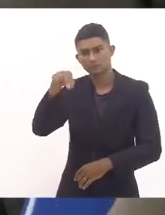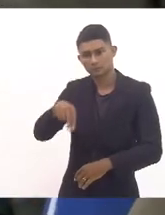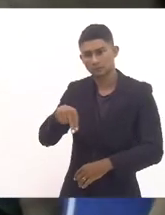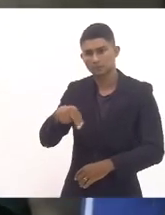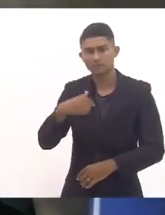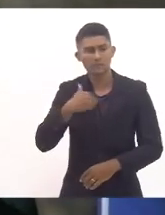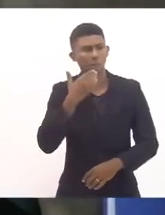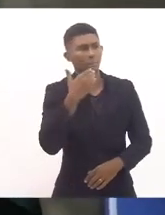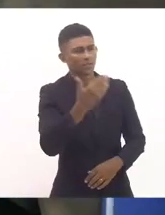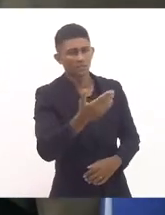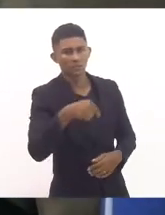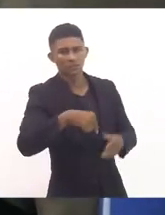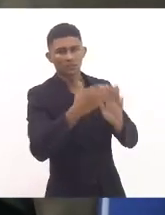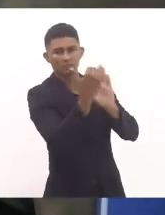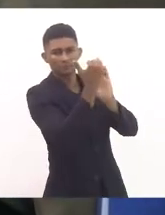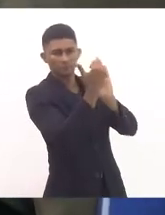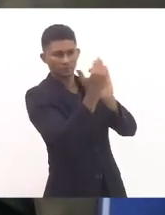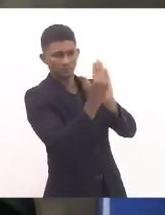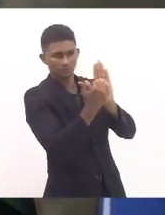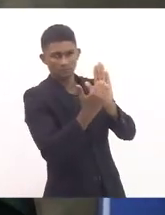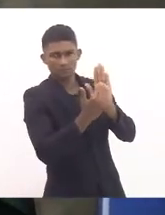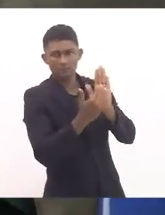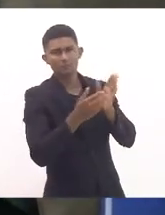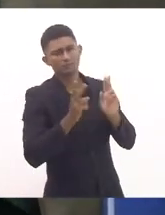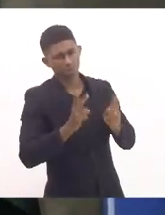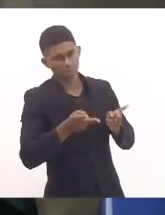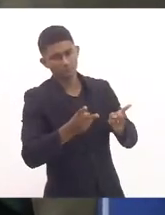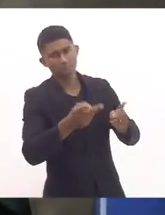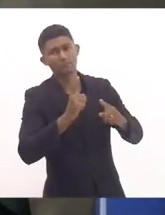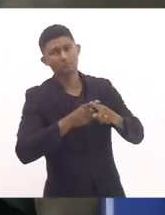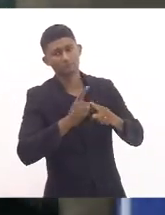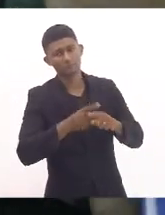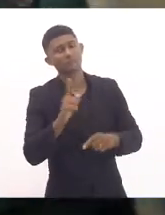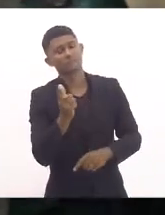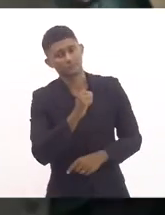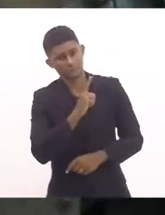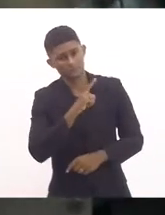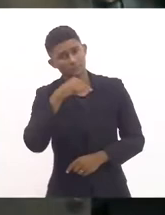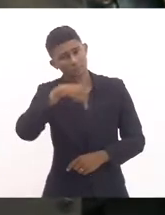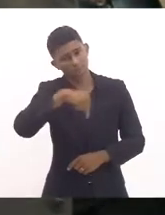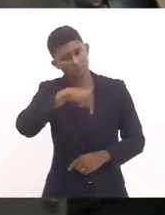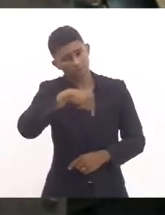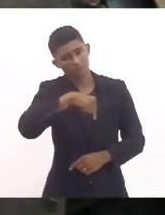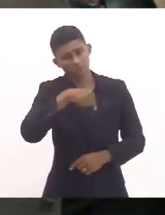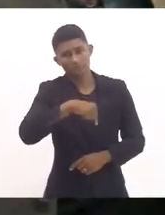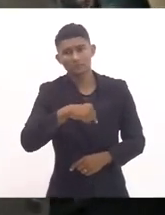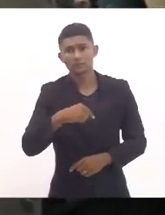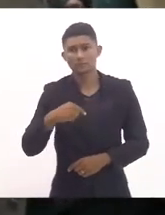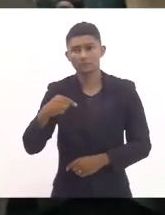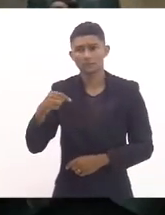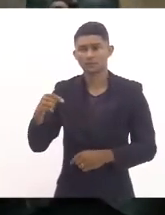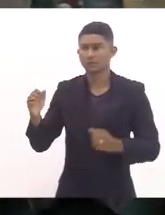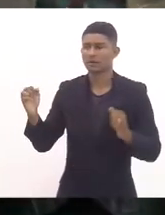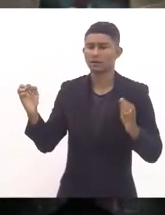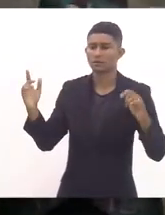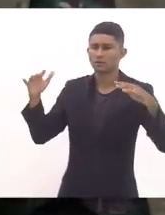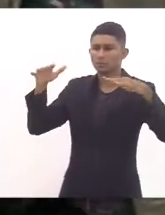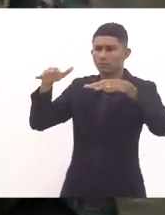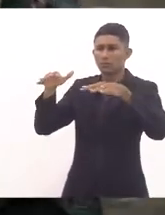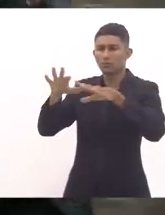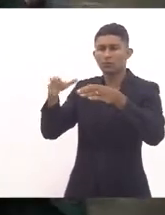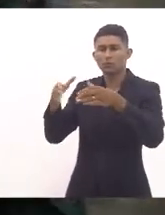sessão ordinária andasse um pouco mais rápida, porque nós temos na sessão extraordinária uma galera aqui das torcidas